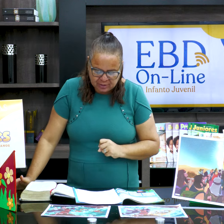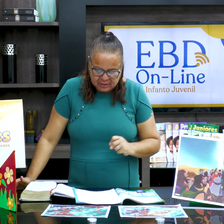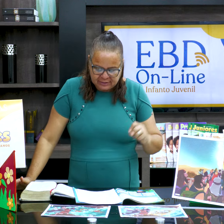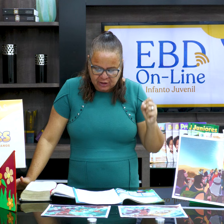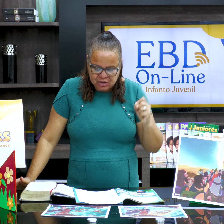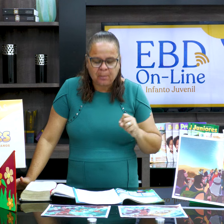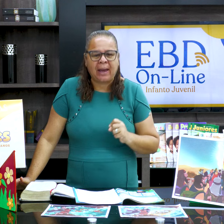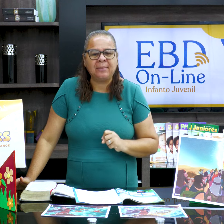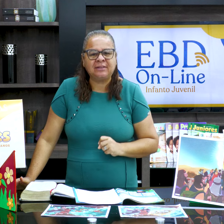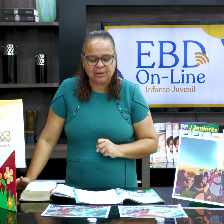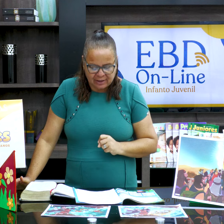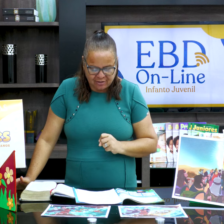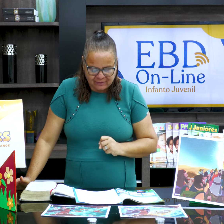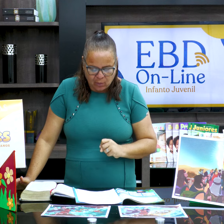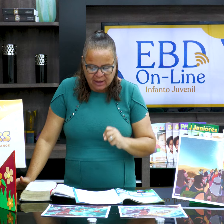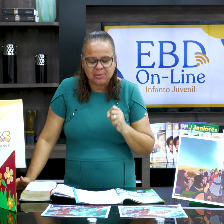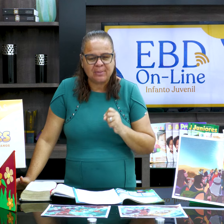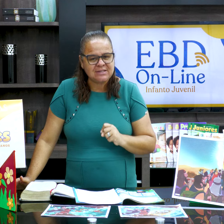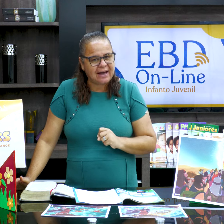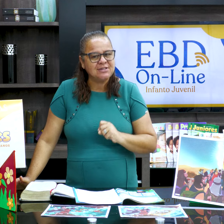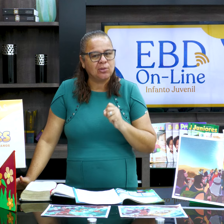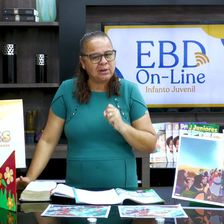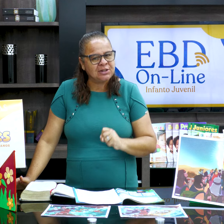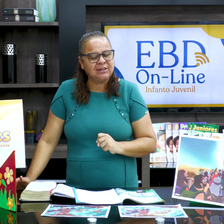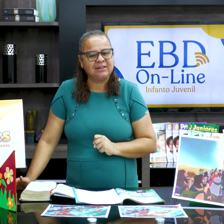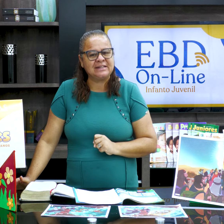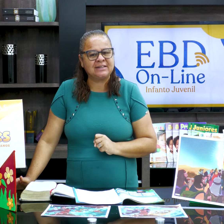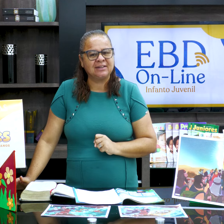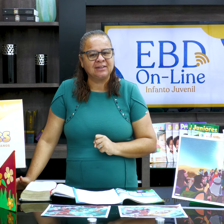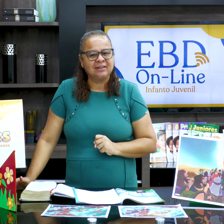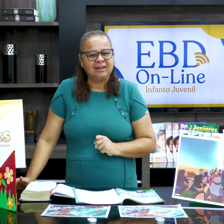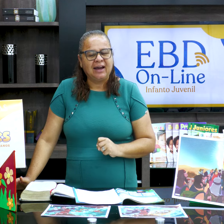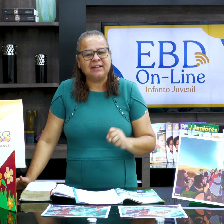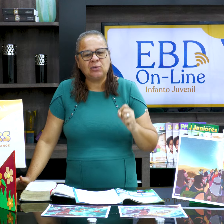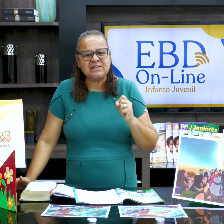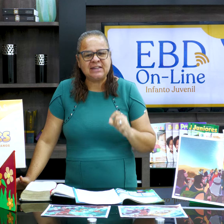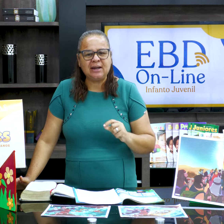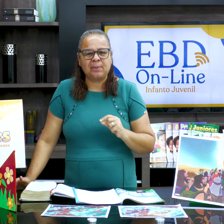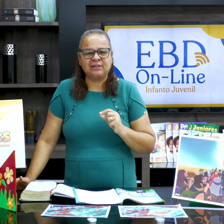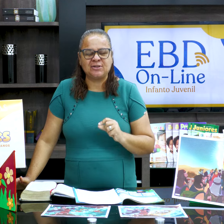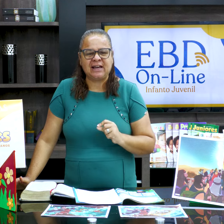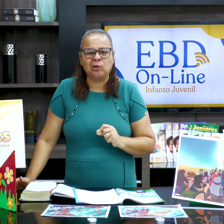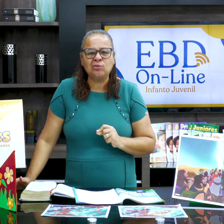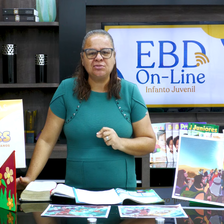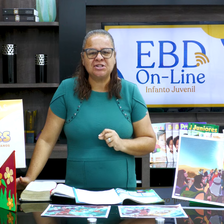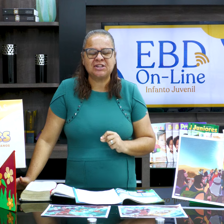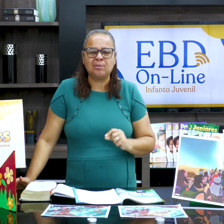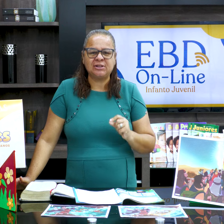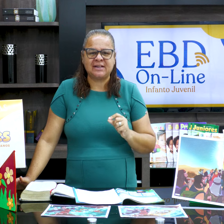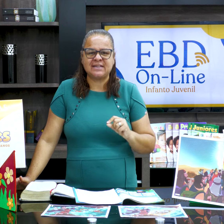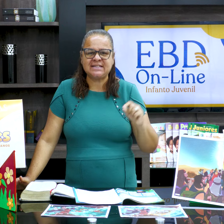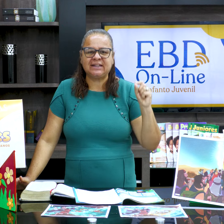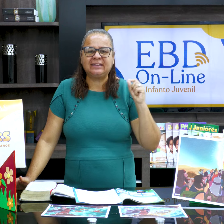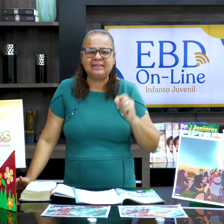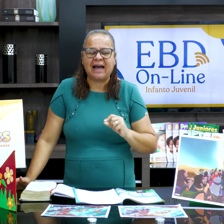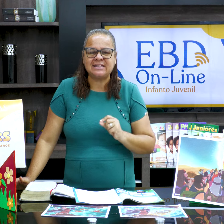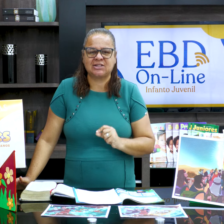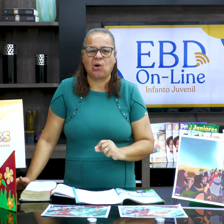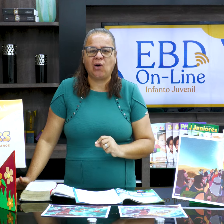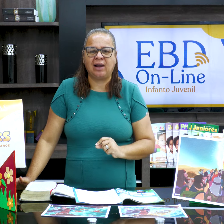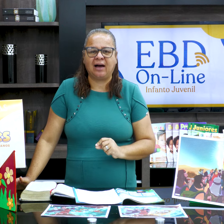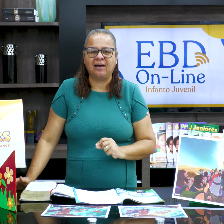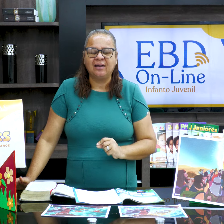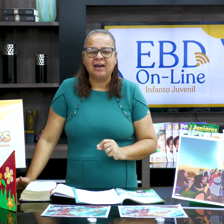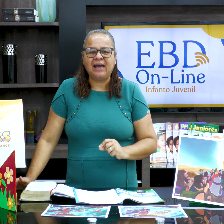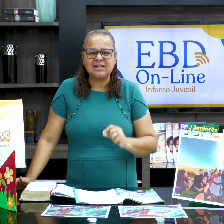Egito Deus não permitiu levar o caminho mais fácil como a gente disse então ensina para Teus alunos que muitas vezes na